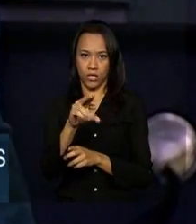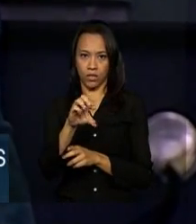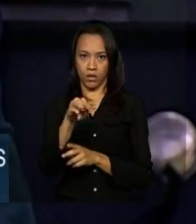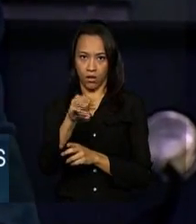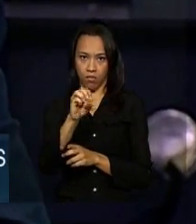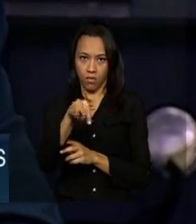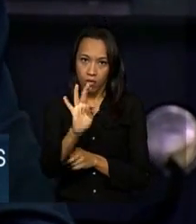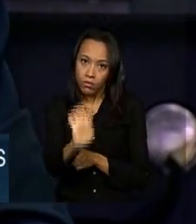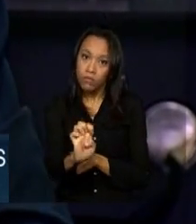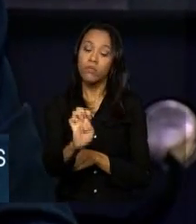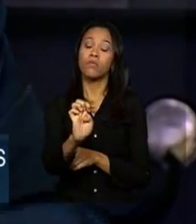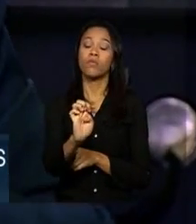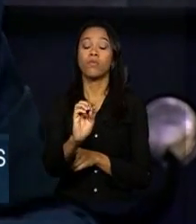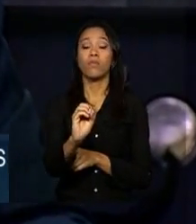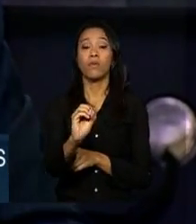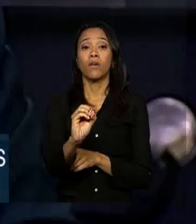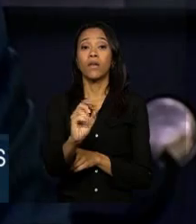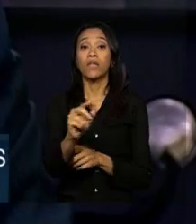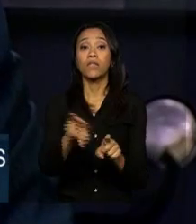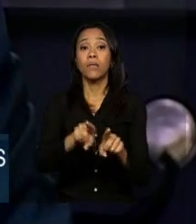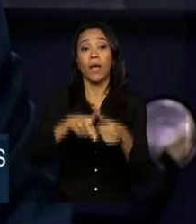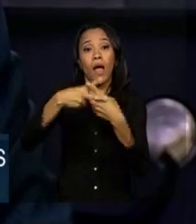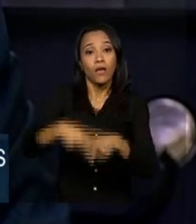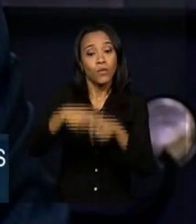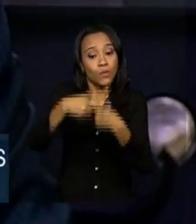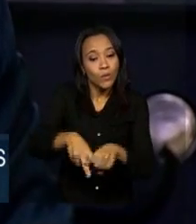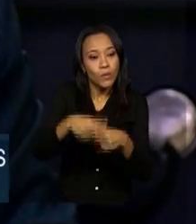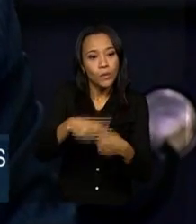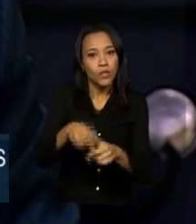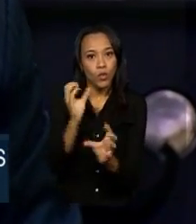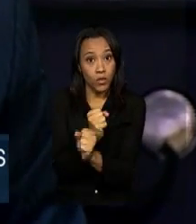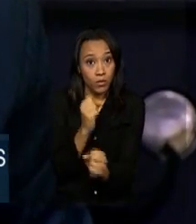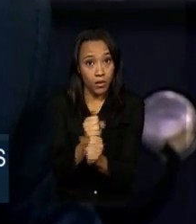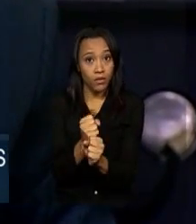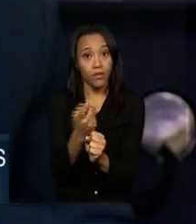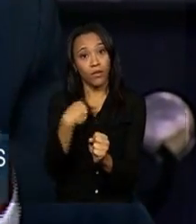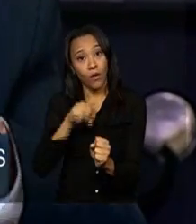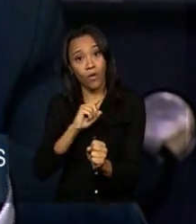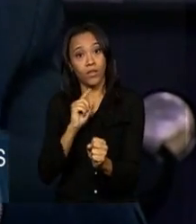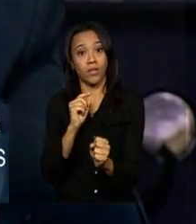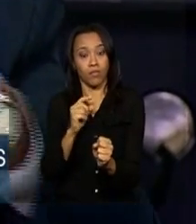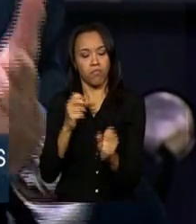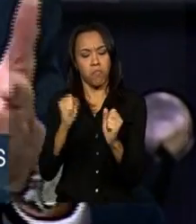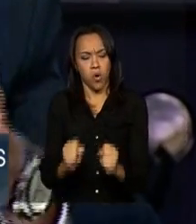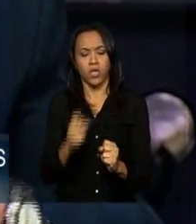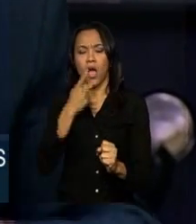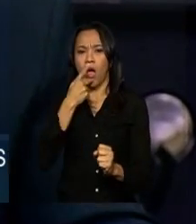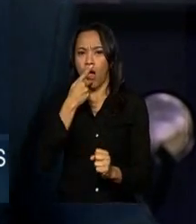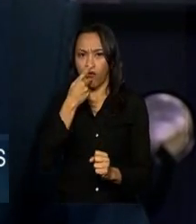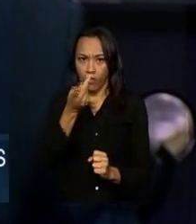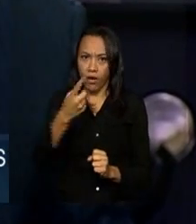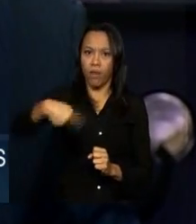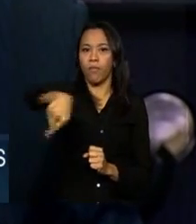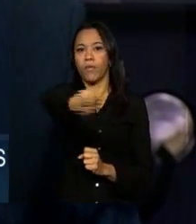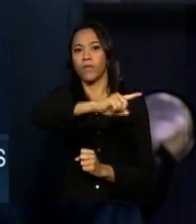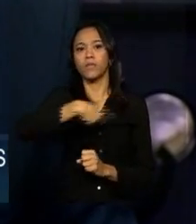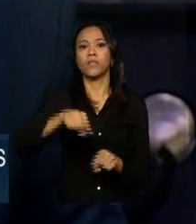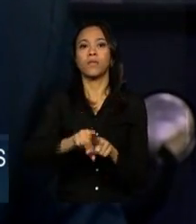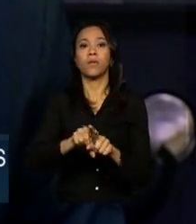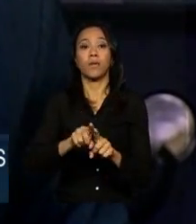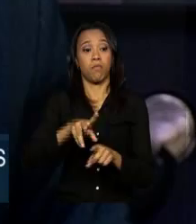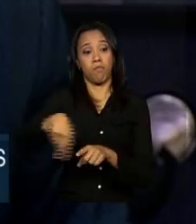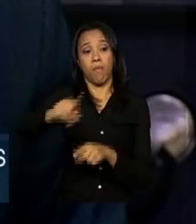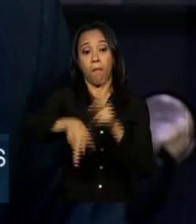nós temos a a oportunidade aqui de afirmar para vocês e paraa população e para os investidores de que